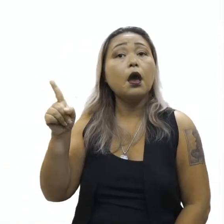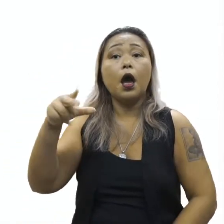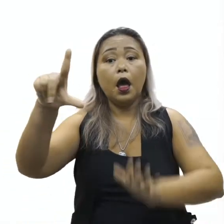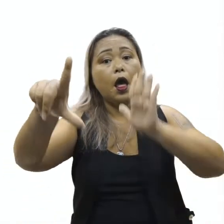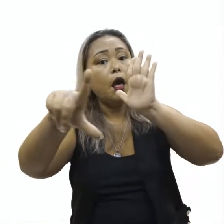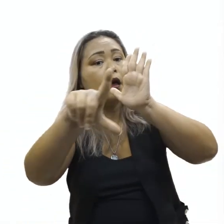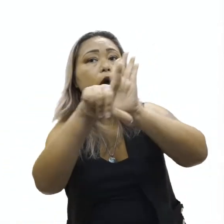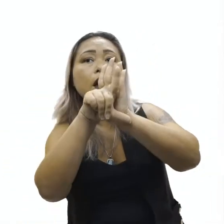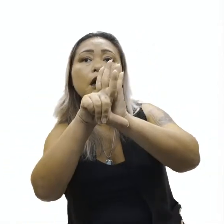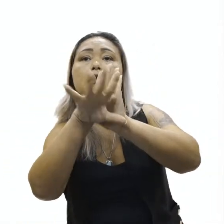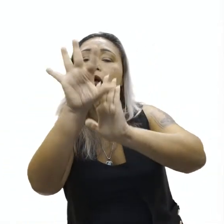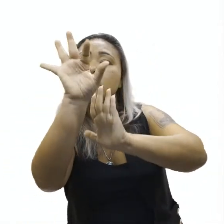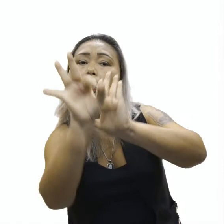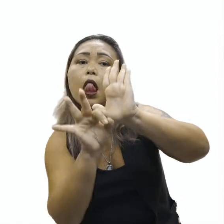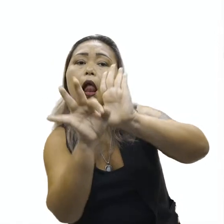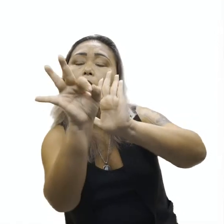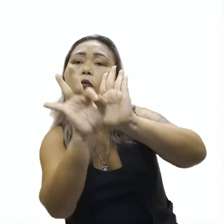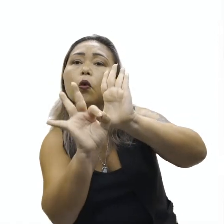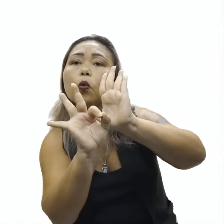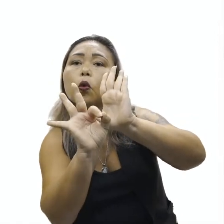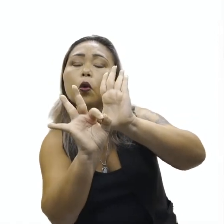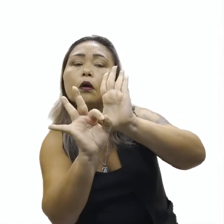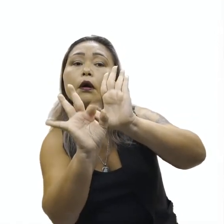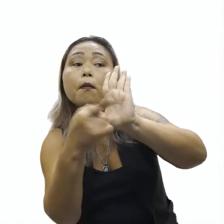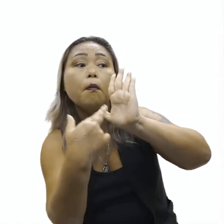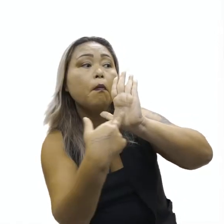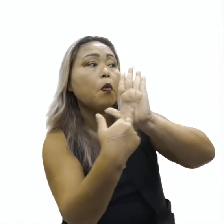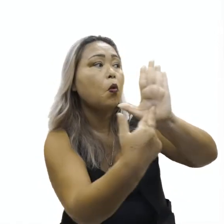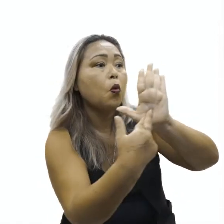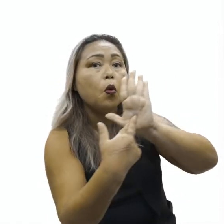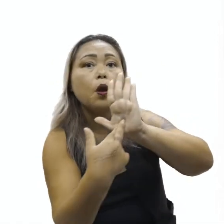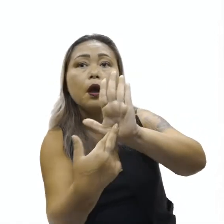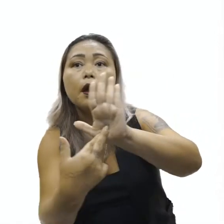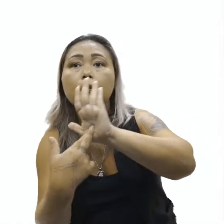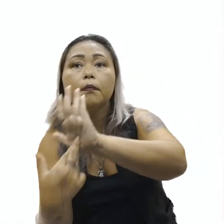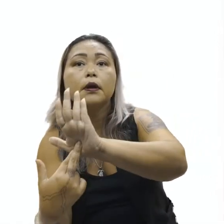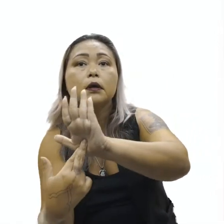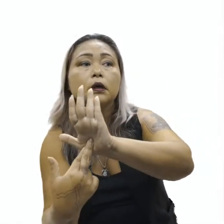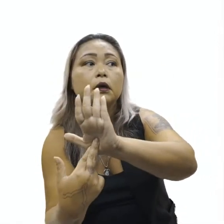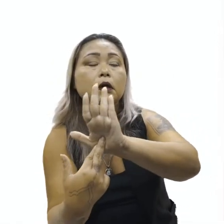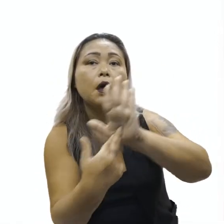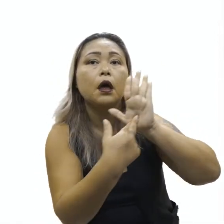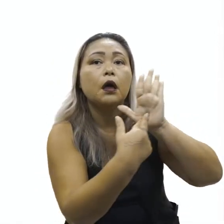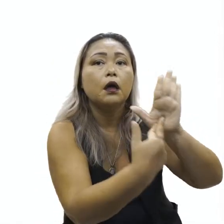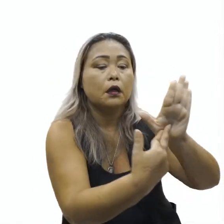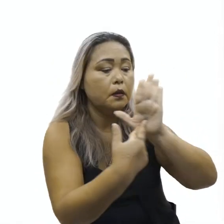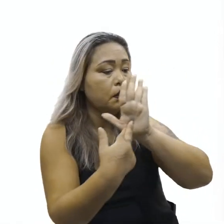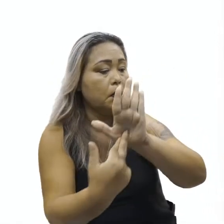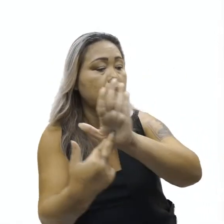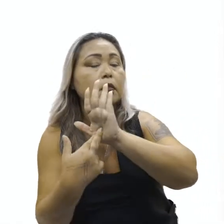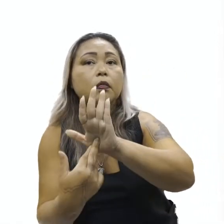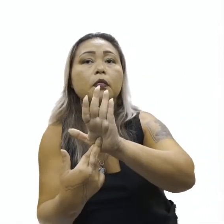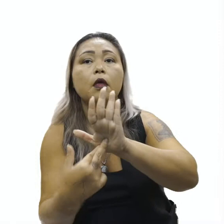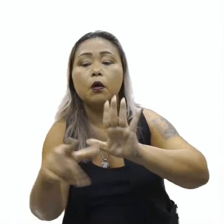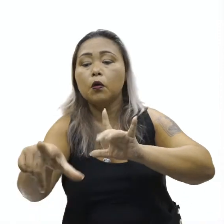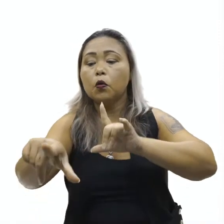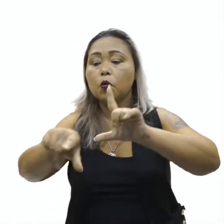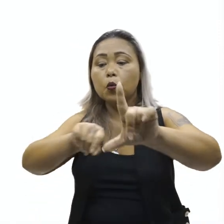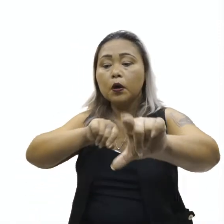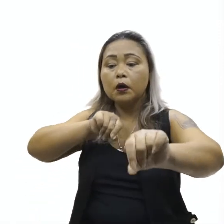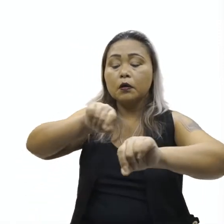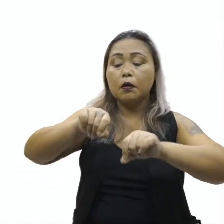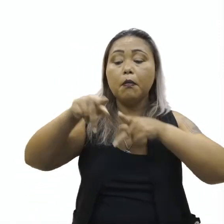ser elaboradas por representantes. Aí, olha só aqui, ó, representantes escolhidos pelo